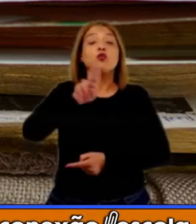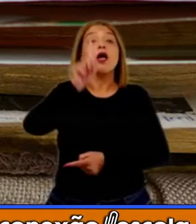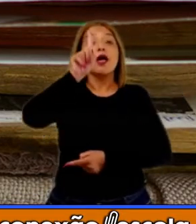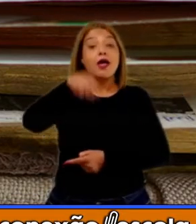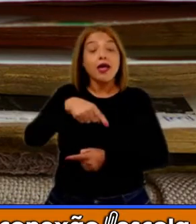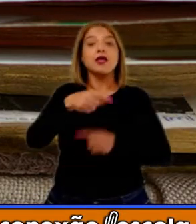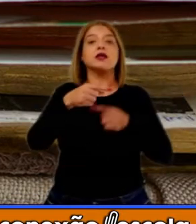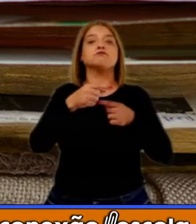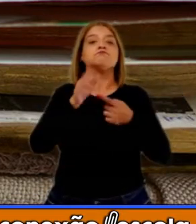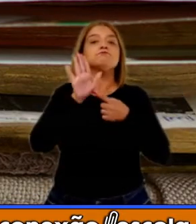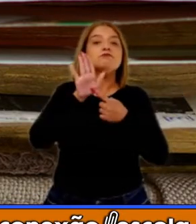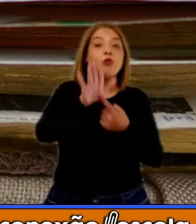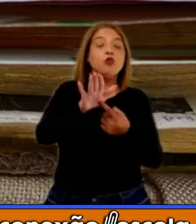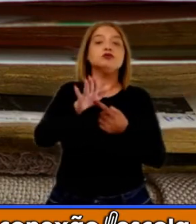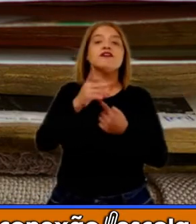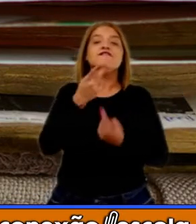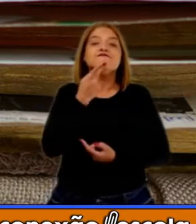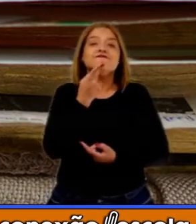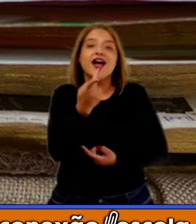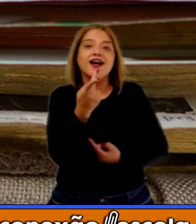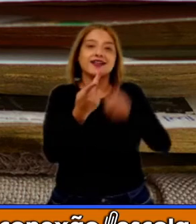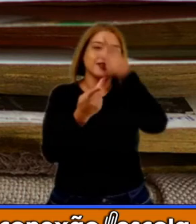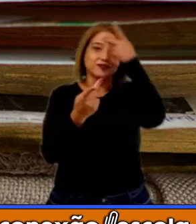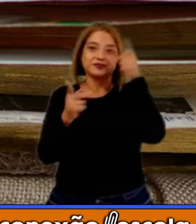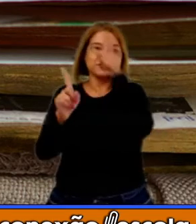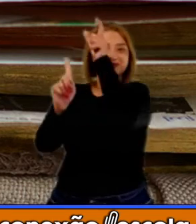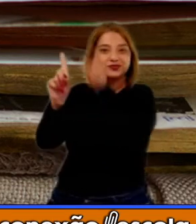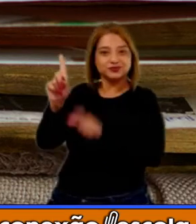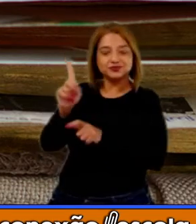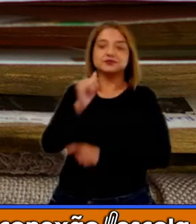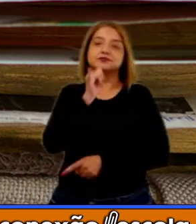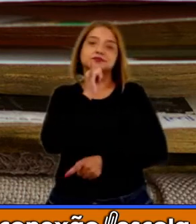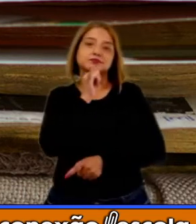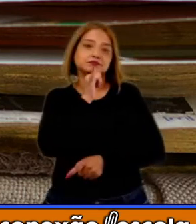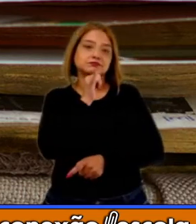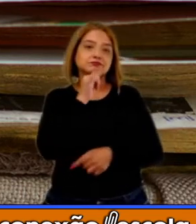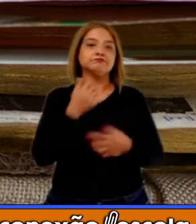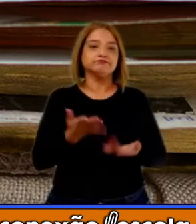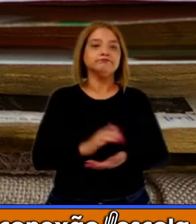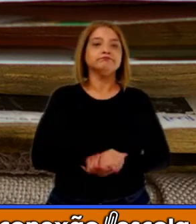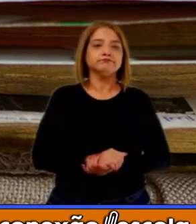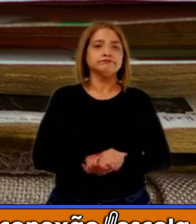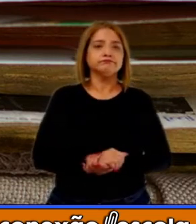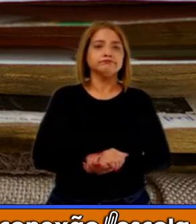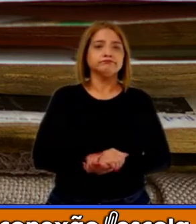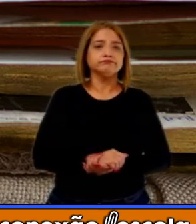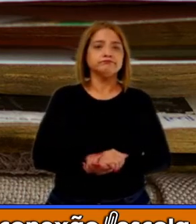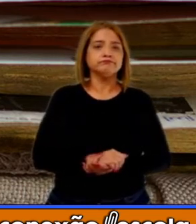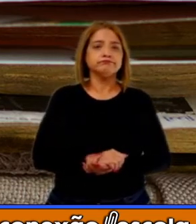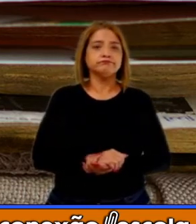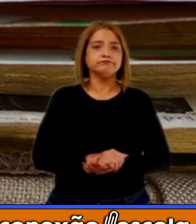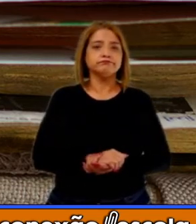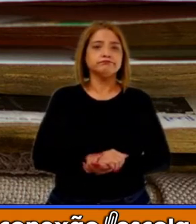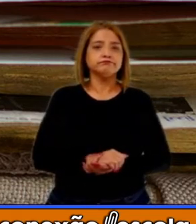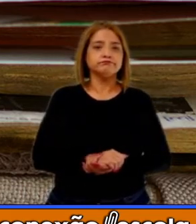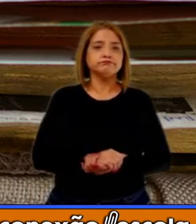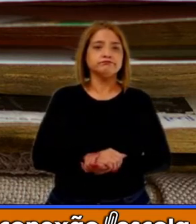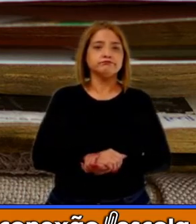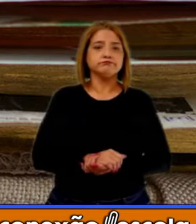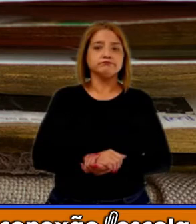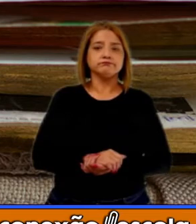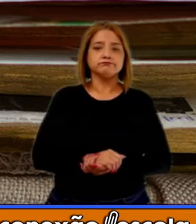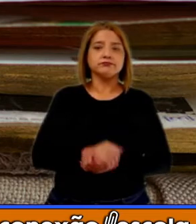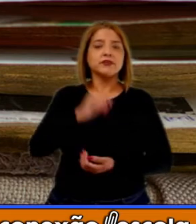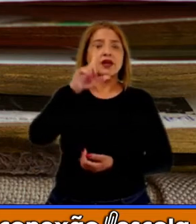indicar a fala dos personagens. Exemplo, comadre Lara, disse ela.